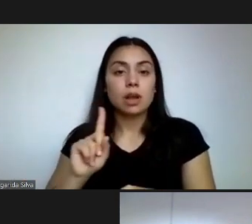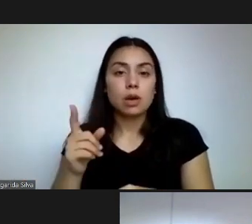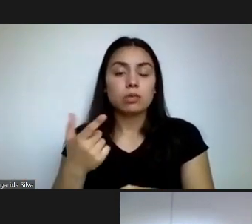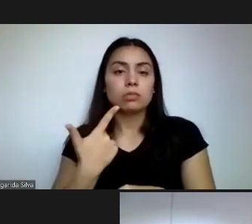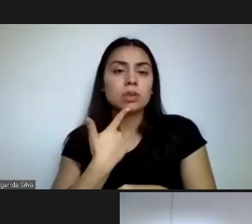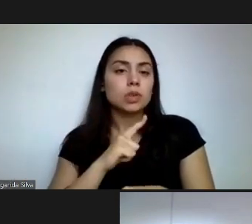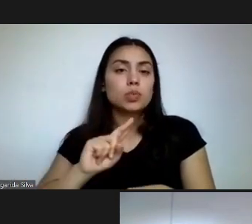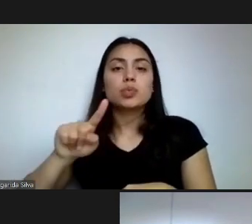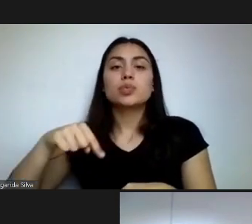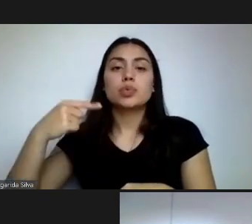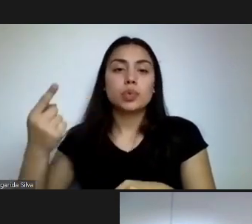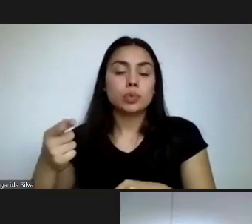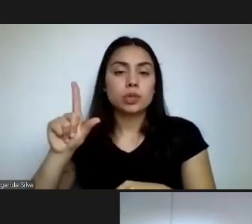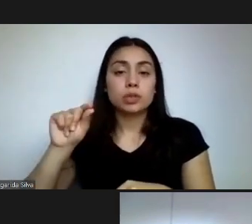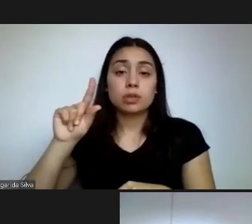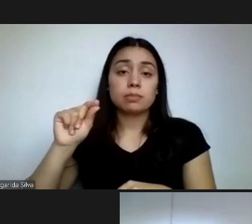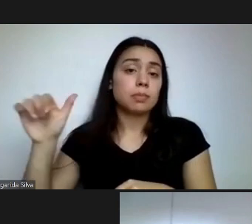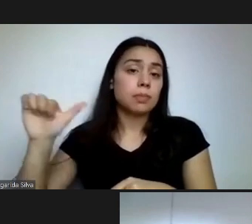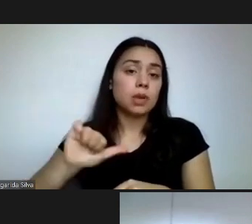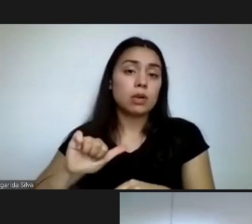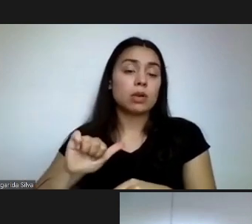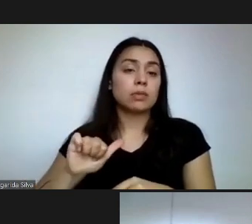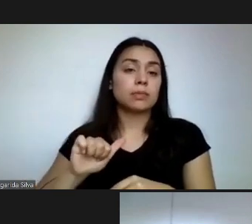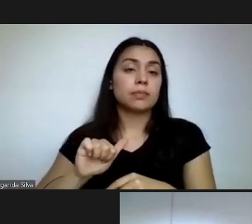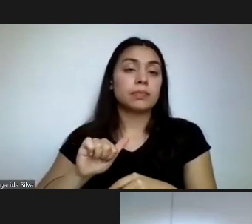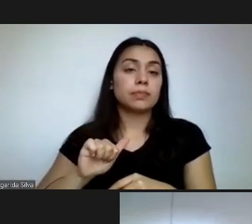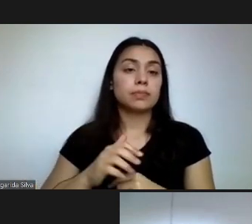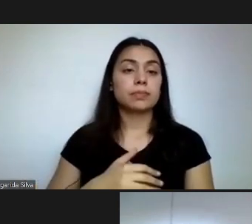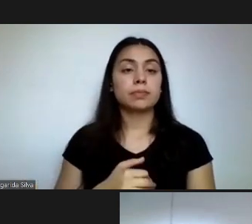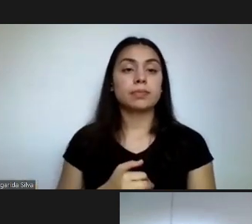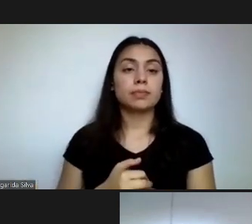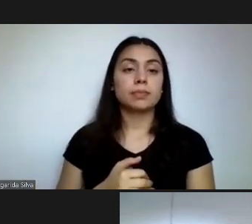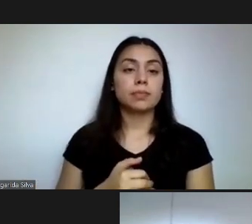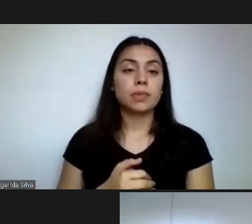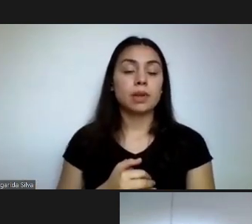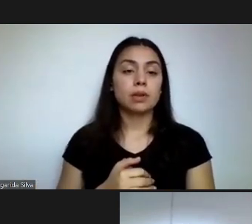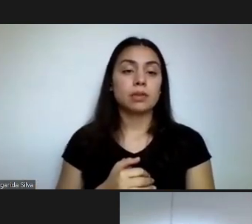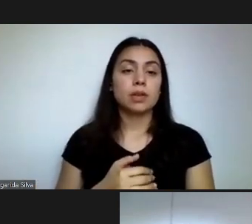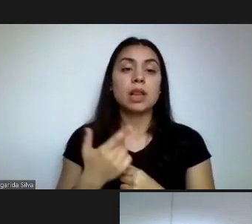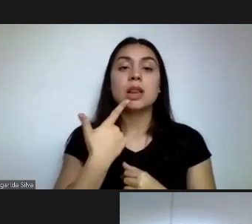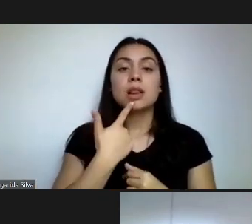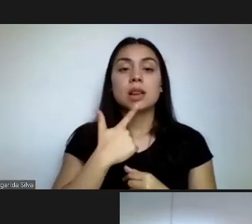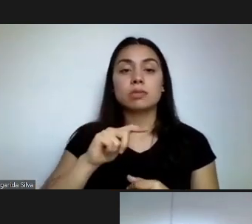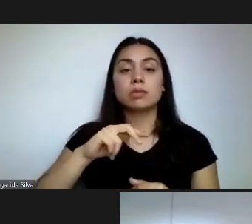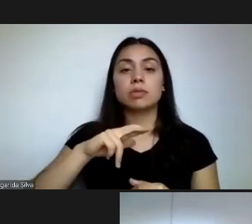realidade sociolinguística e na sociedade, se falar outra variedade, não é? Porque não se pode,